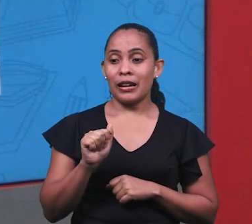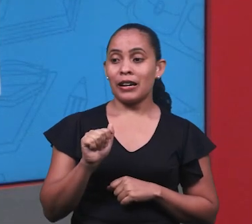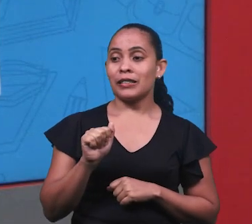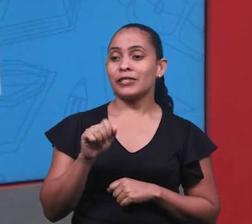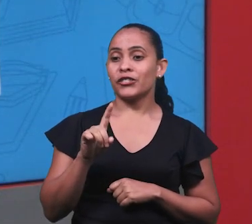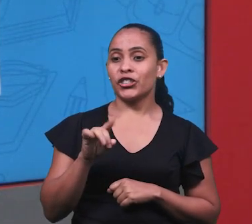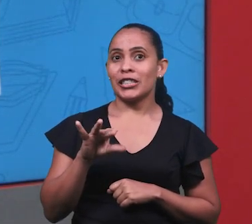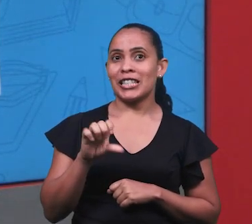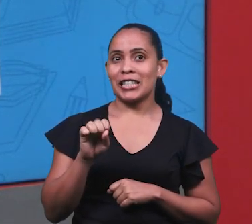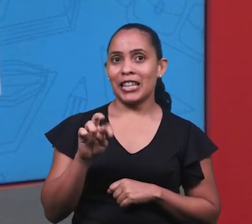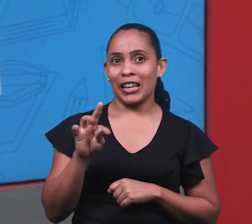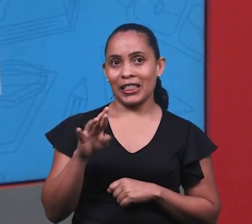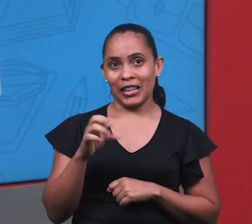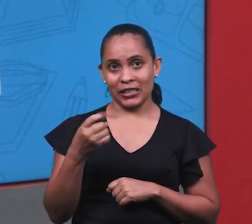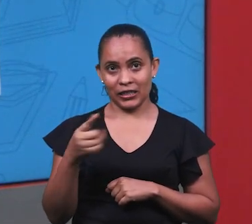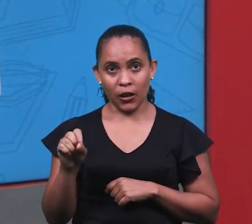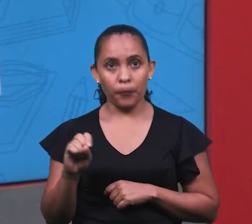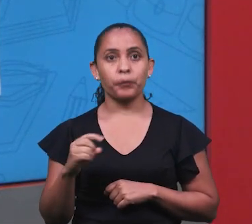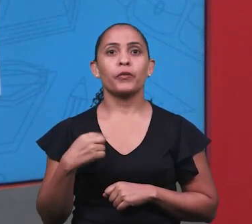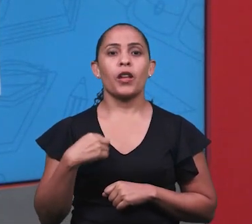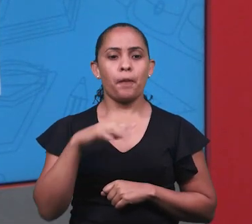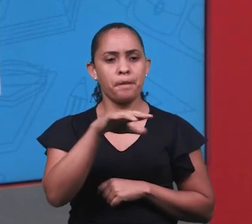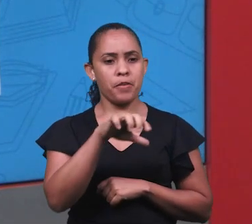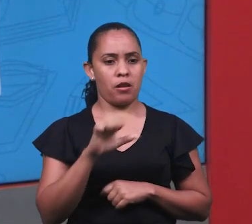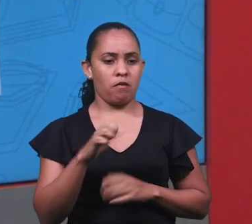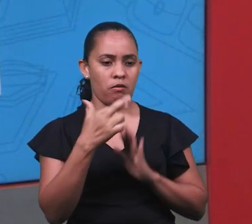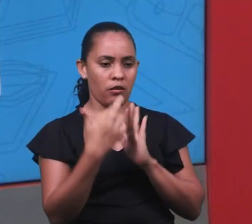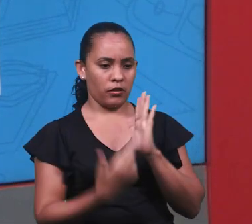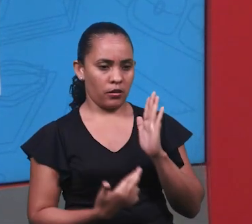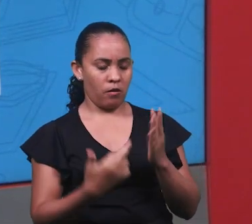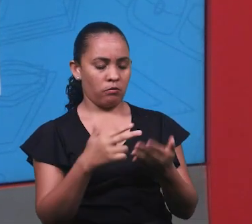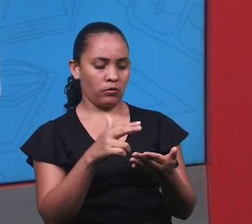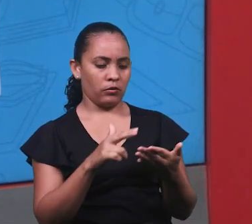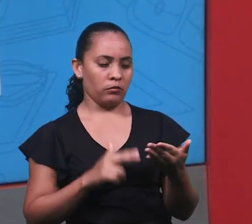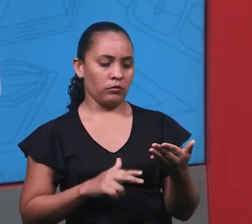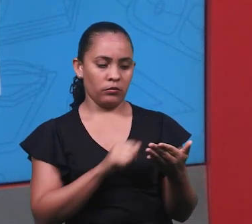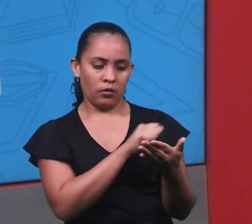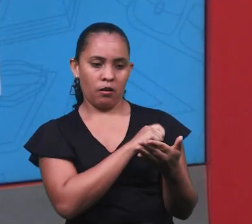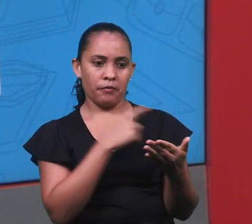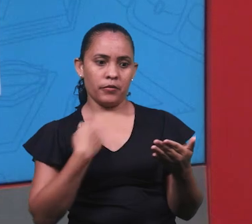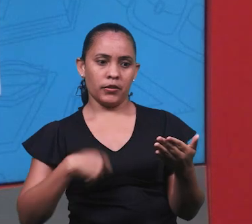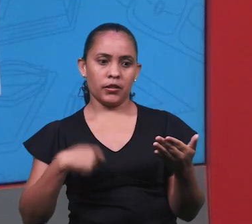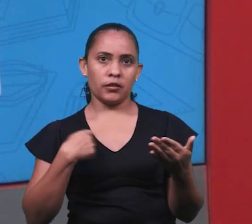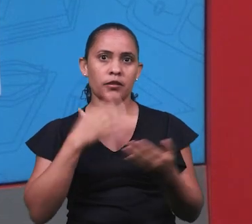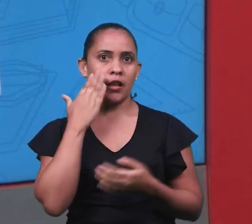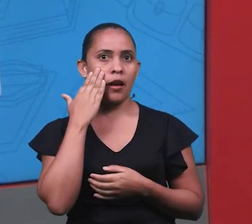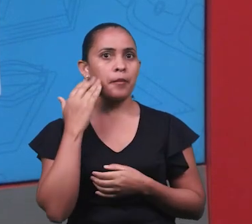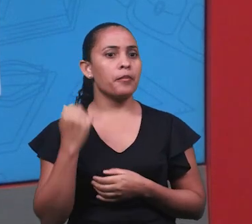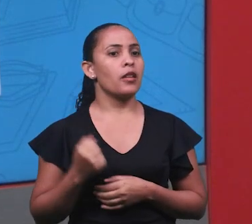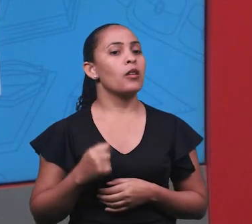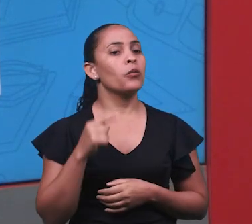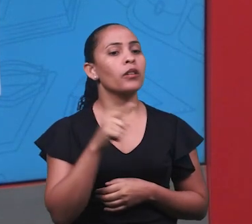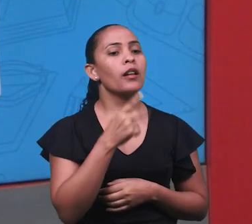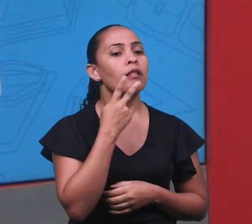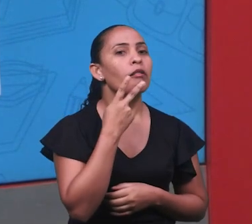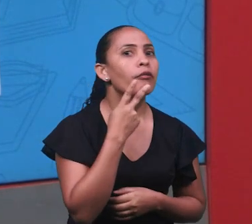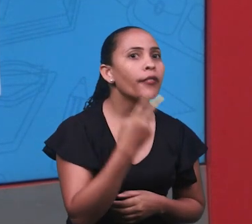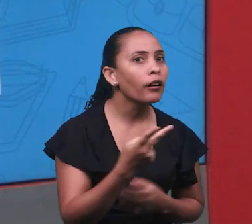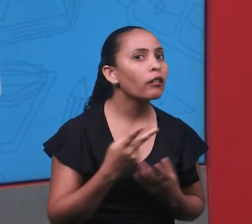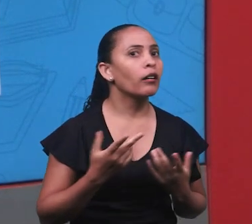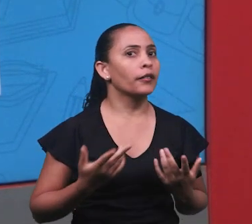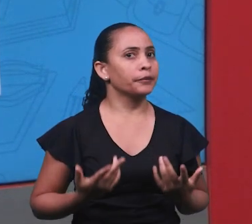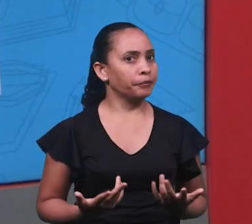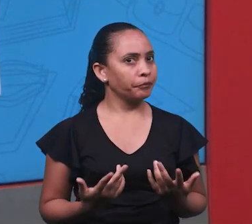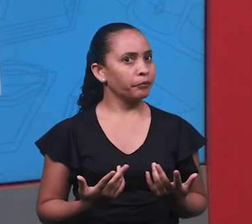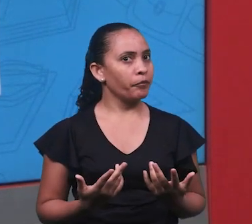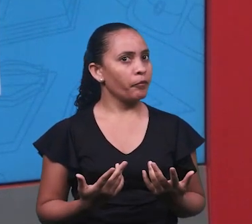fala, né? Eu pego, por exemplo, a redação de um aluno e ao terminar essa redação eu tenho que saber exatamente o que ele está defendendo. É uma